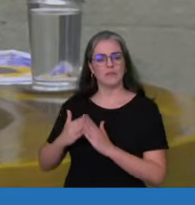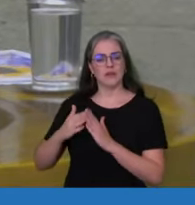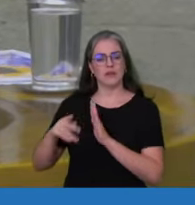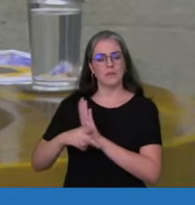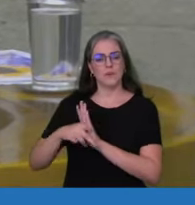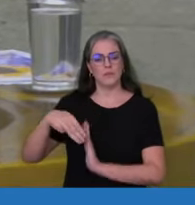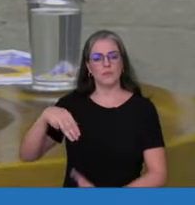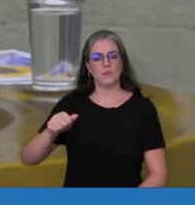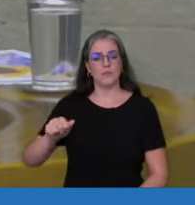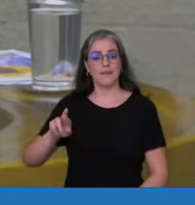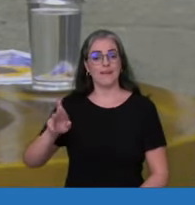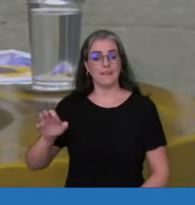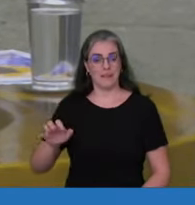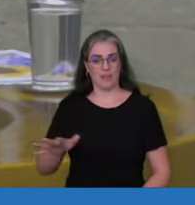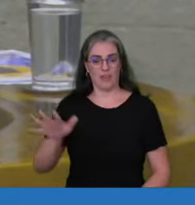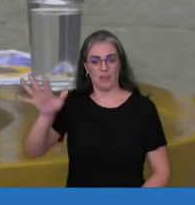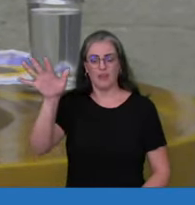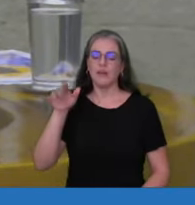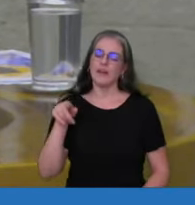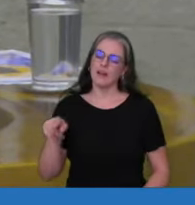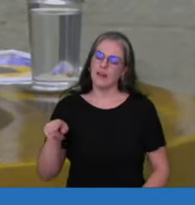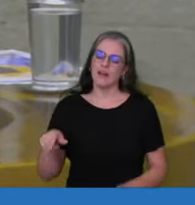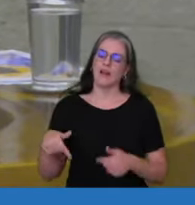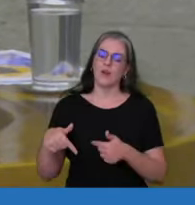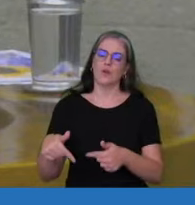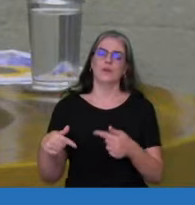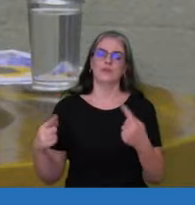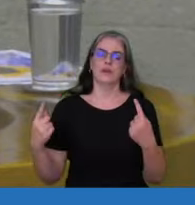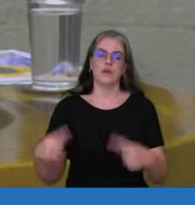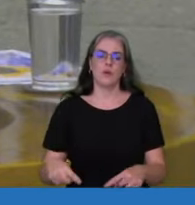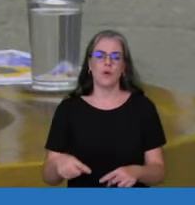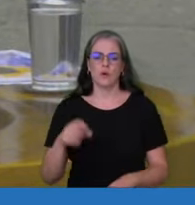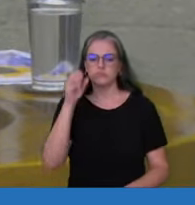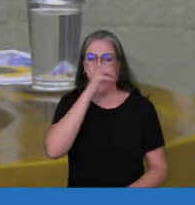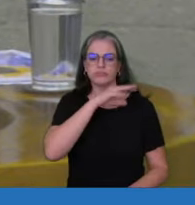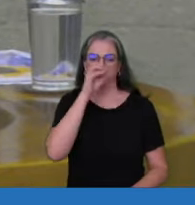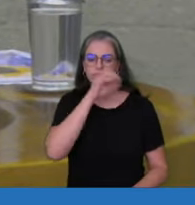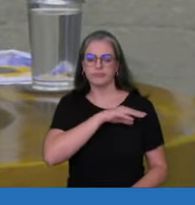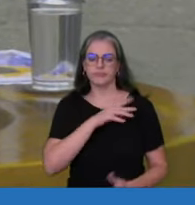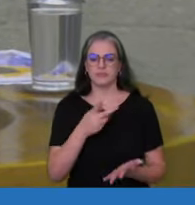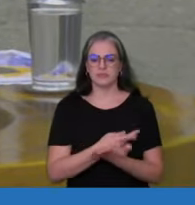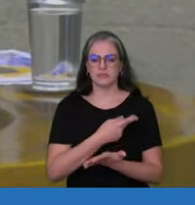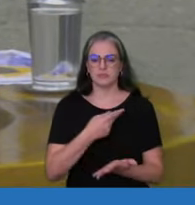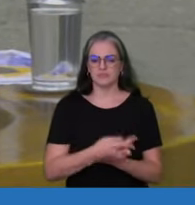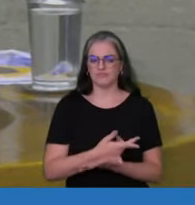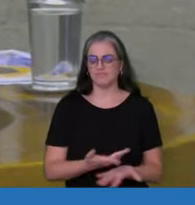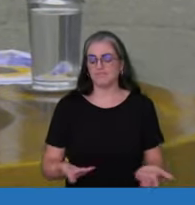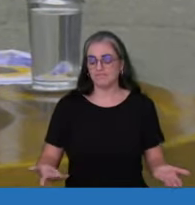Uma mulher que lutava contra os mandos e desmandos desse sistema.